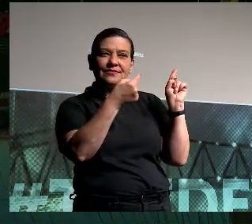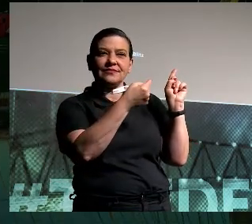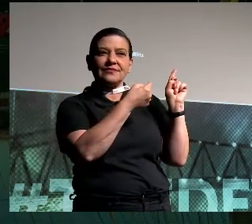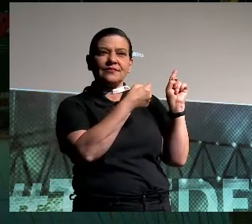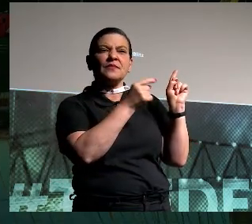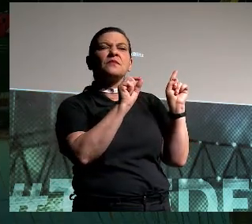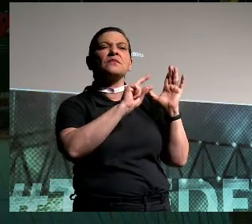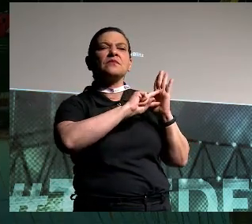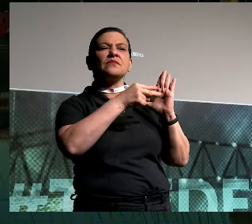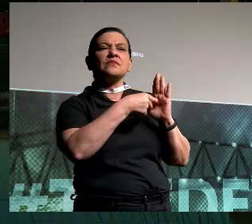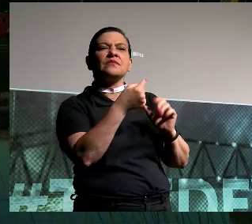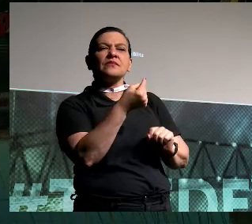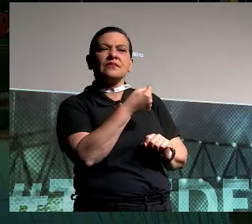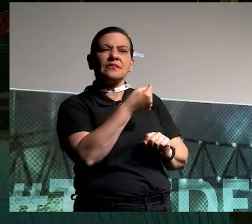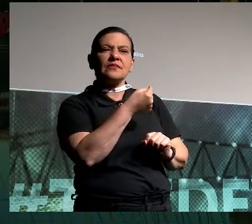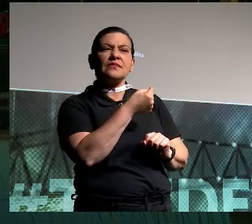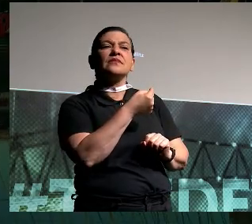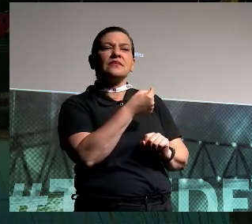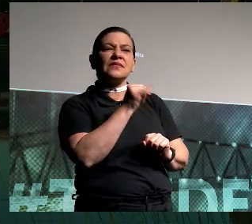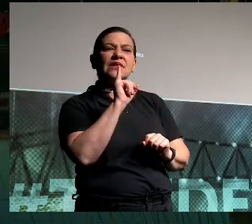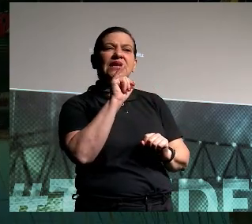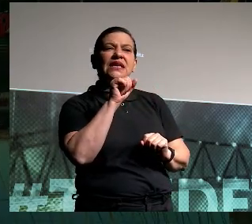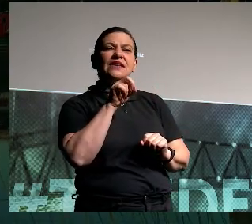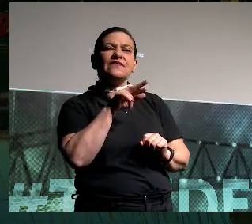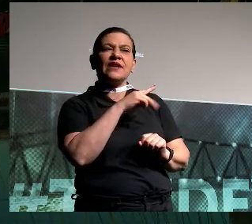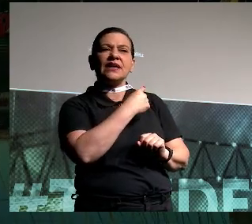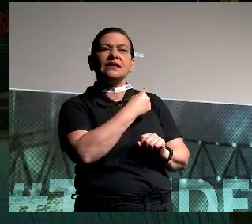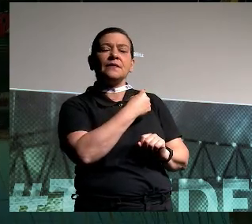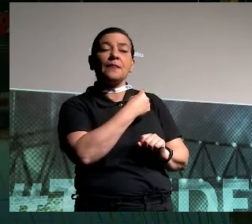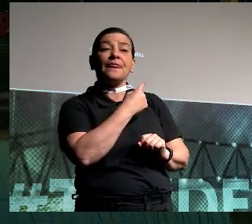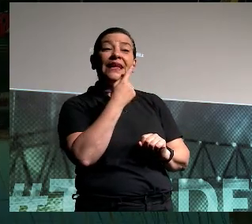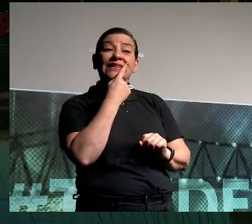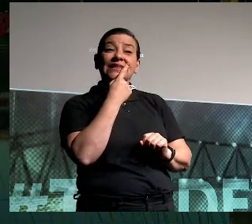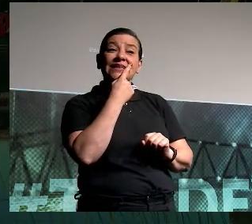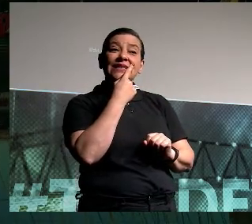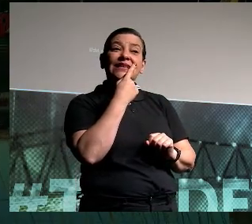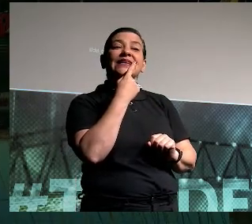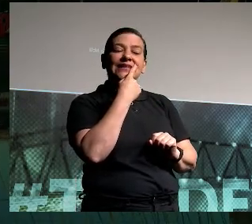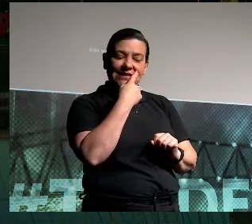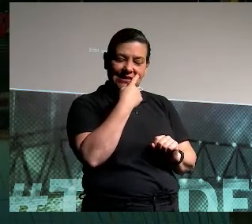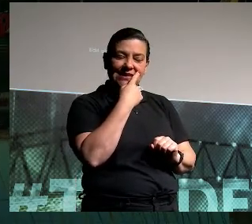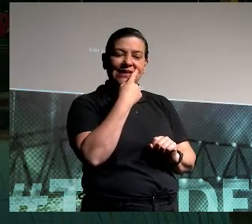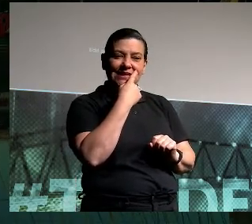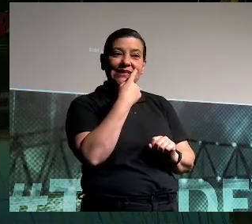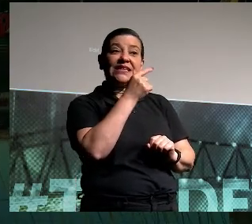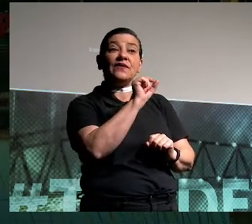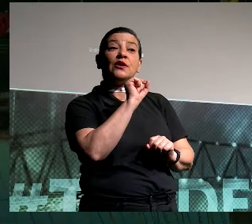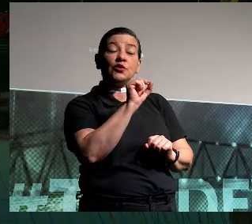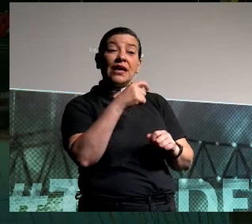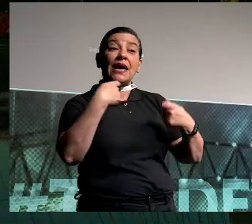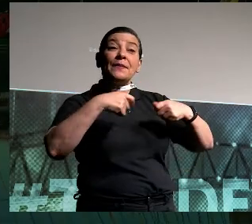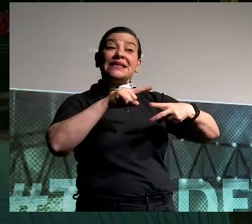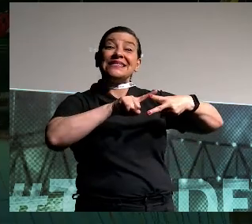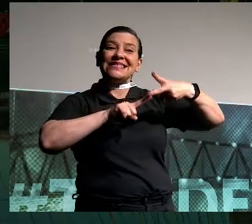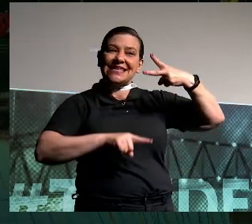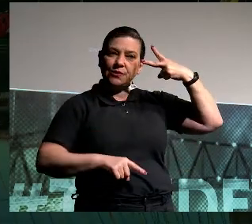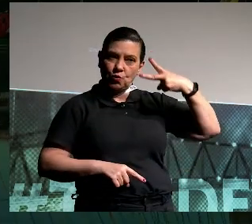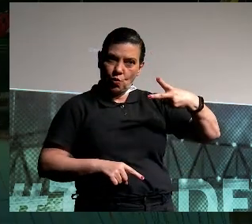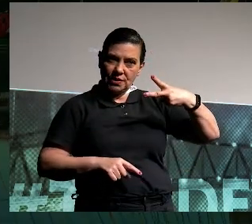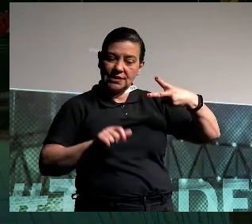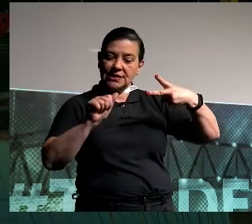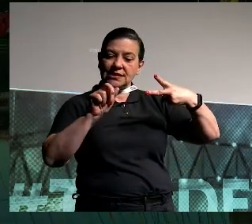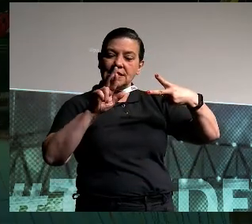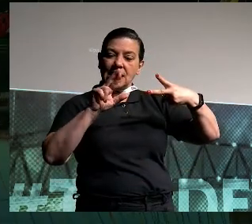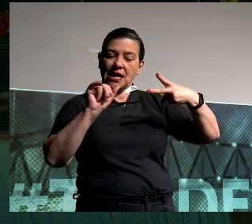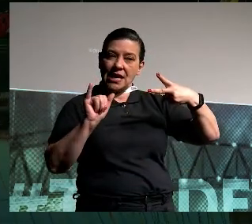cara? Nessa keyword infer, ele está falando para ele, olha, esse ternário ele tem que passar, na verdade, em duas condições. Esse array